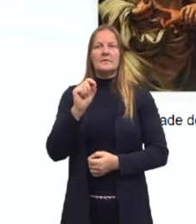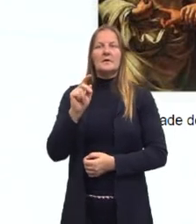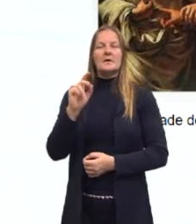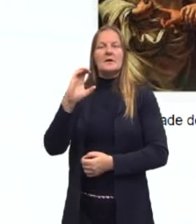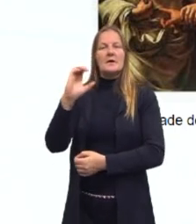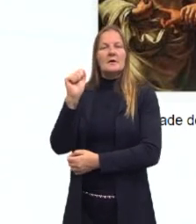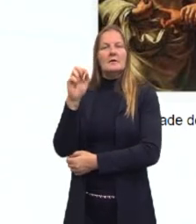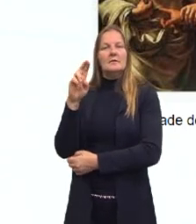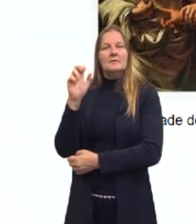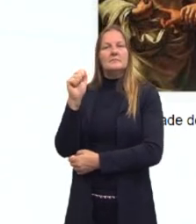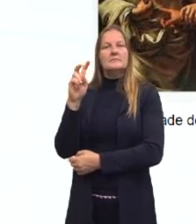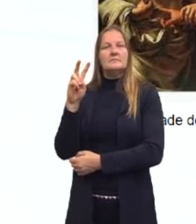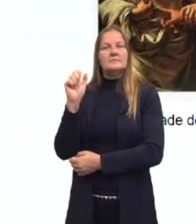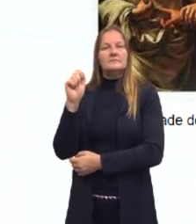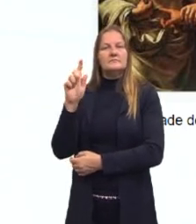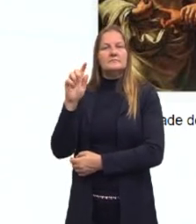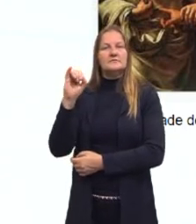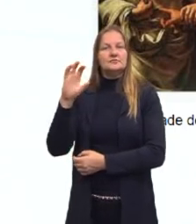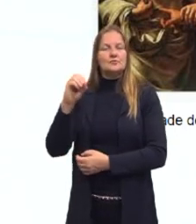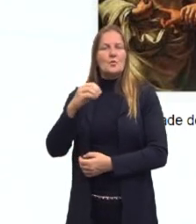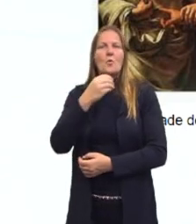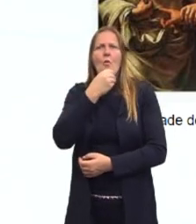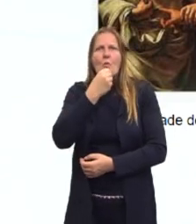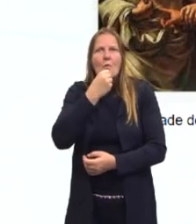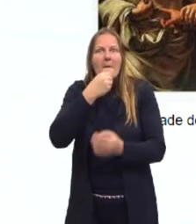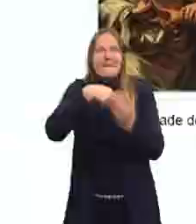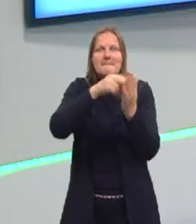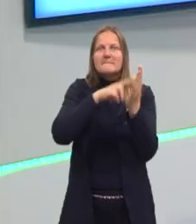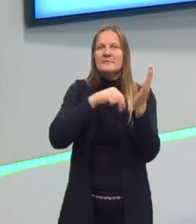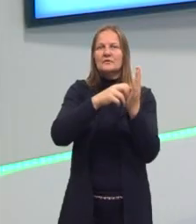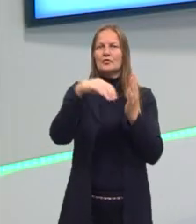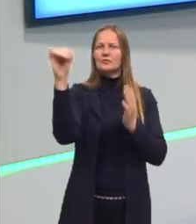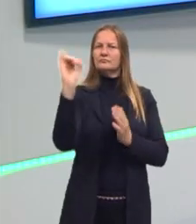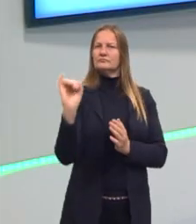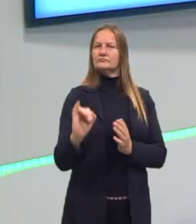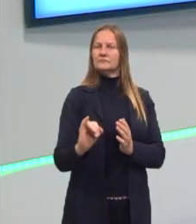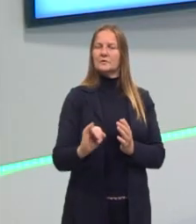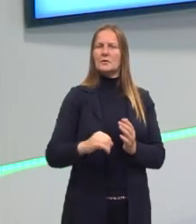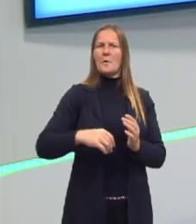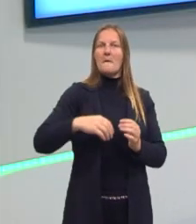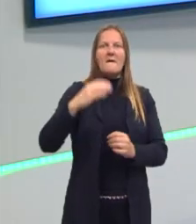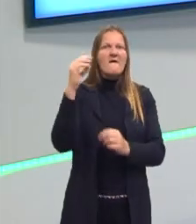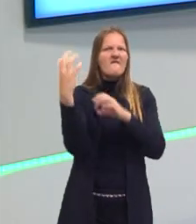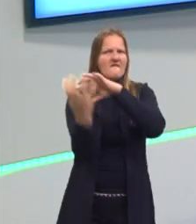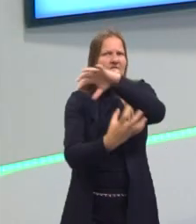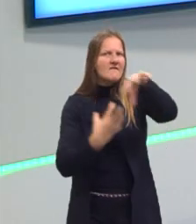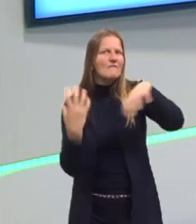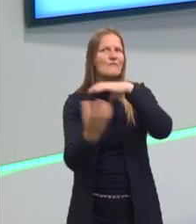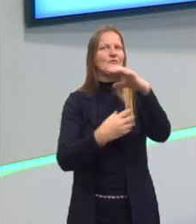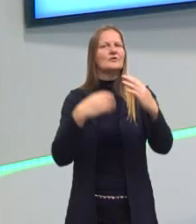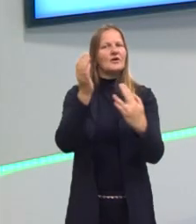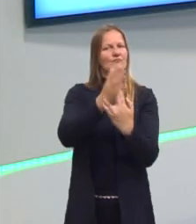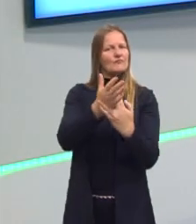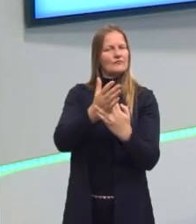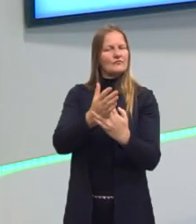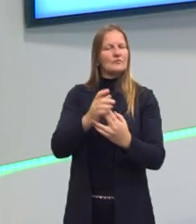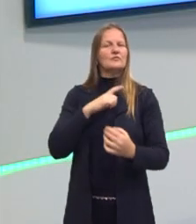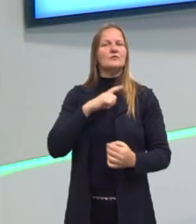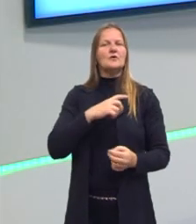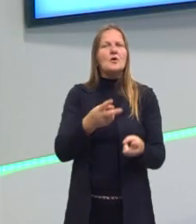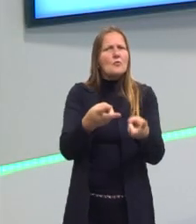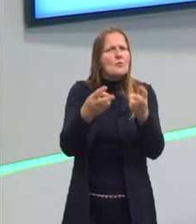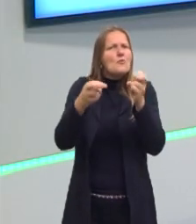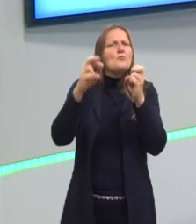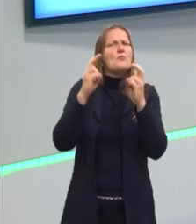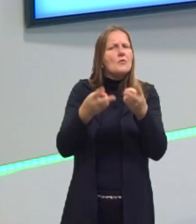caravajo que foi um pintor italiano os mais revolucionários pintores da época Barroca né ela